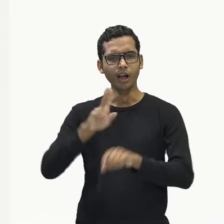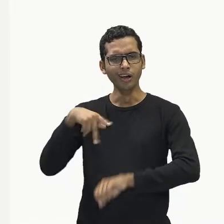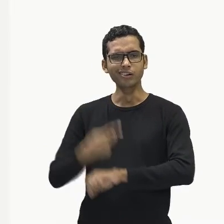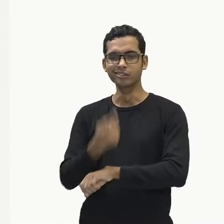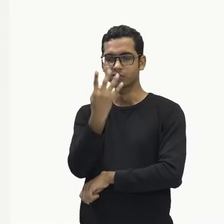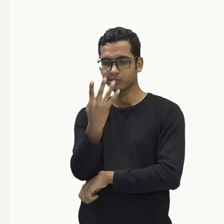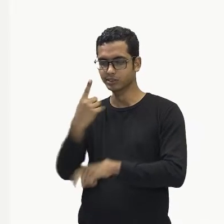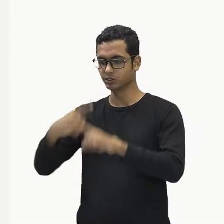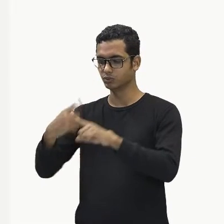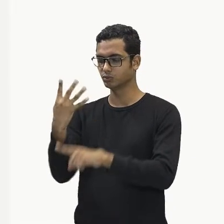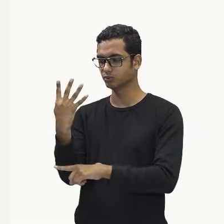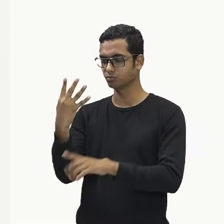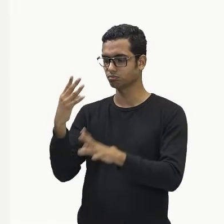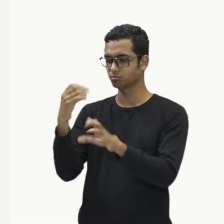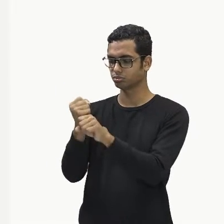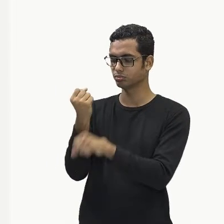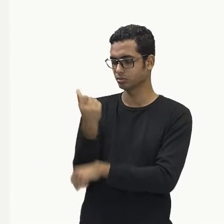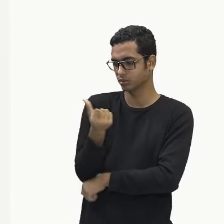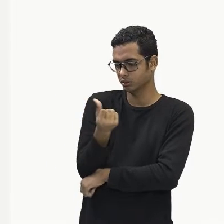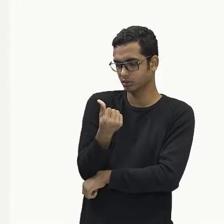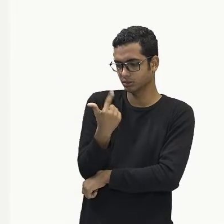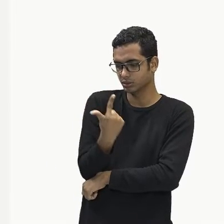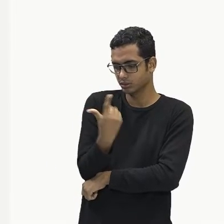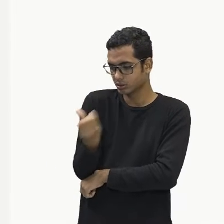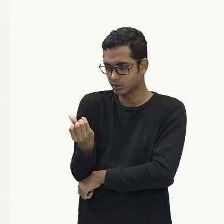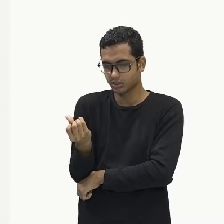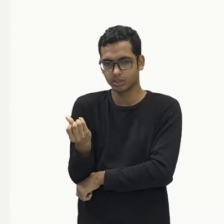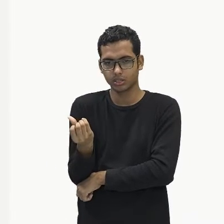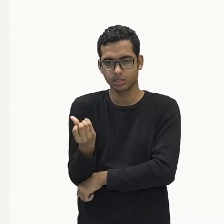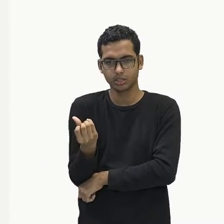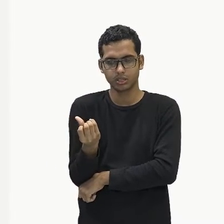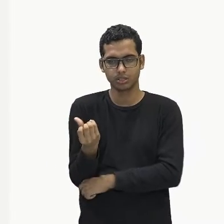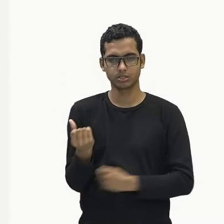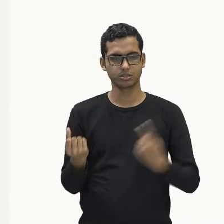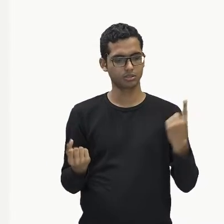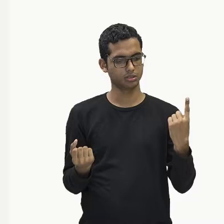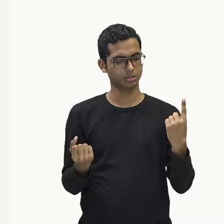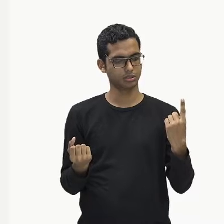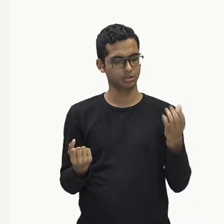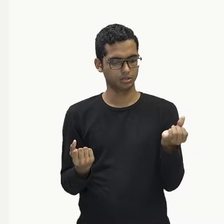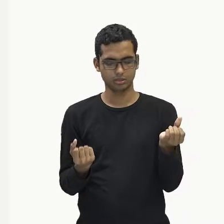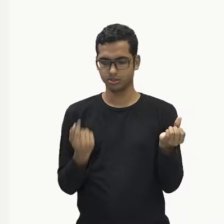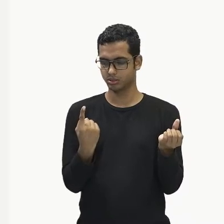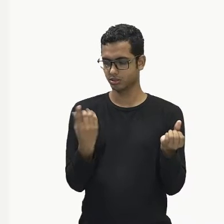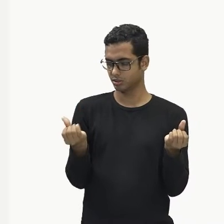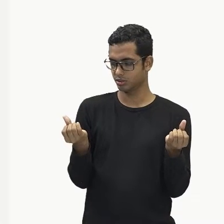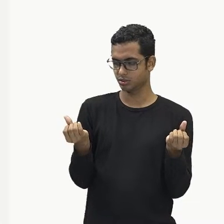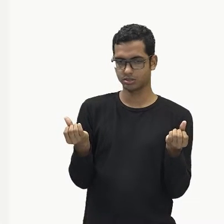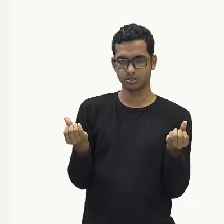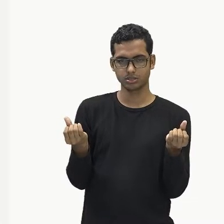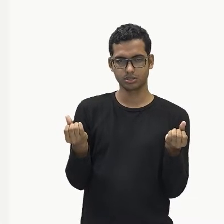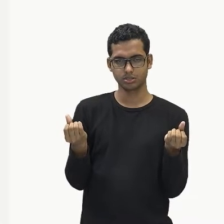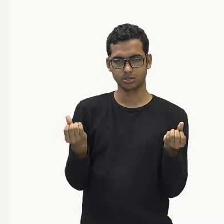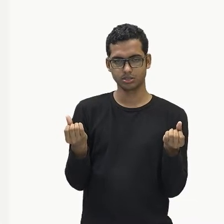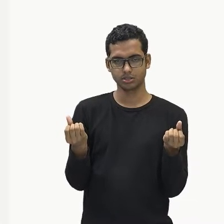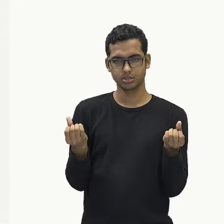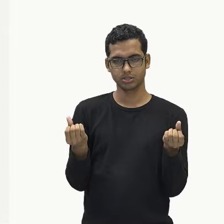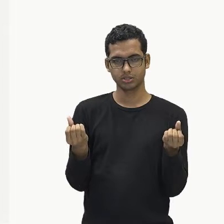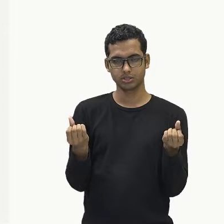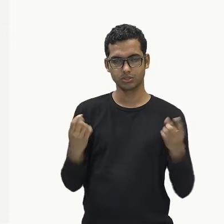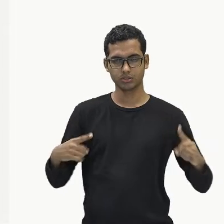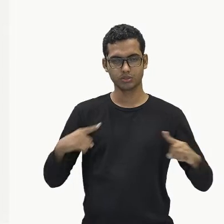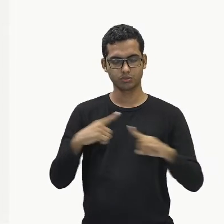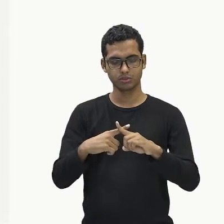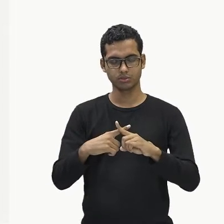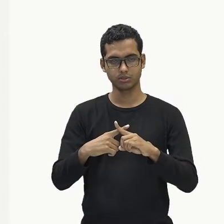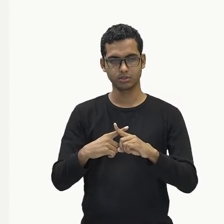Aqui, 4 vezes 4, 16. E que vai nos levar ao mesmo resultado final.